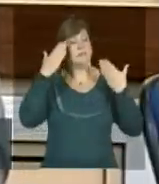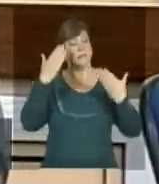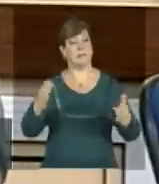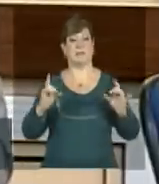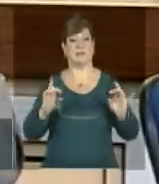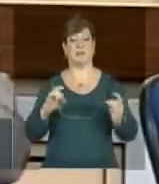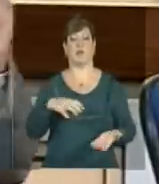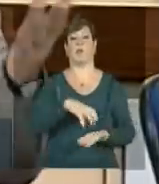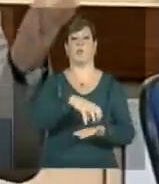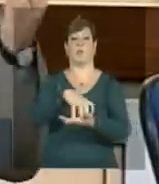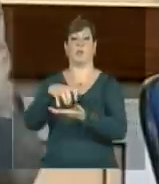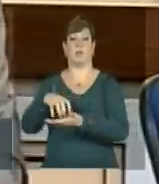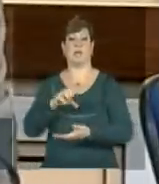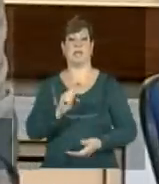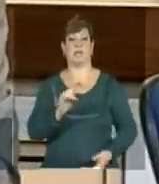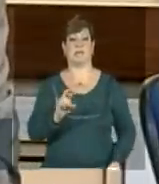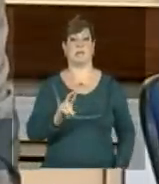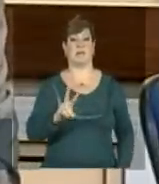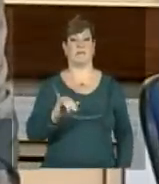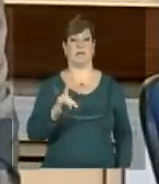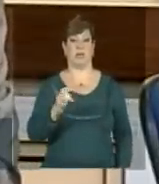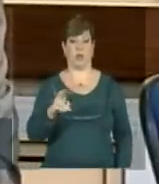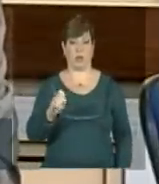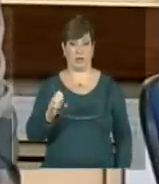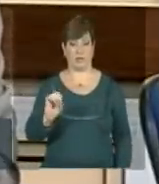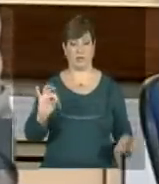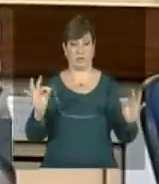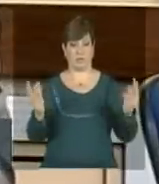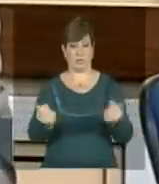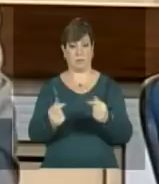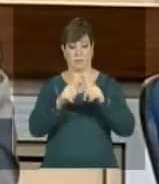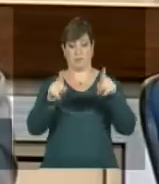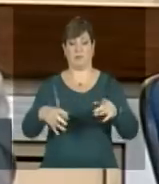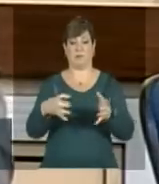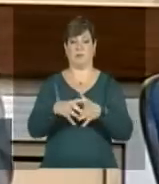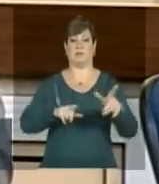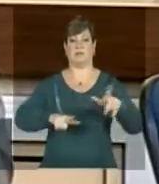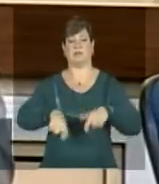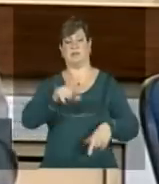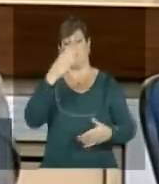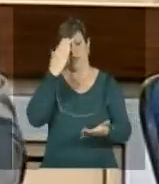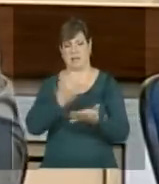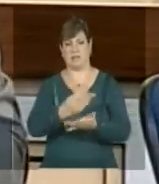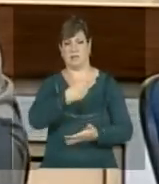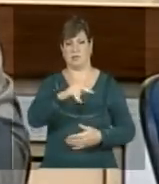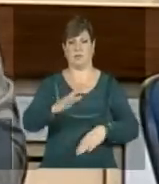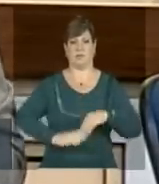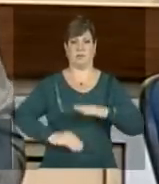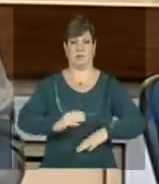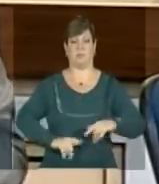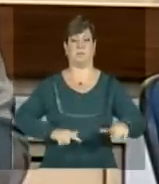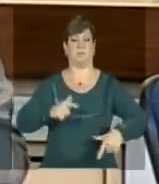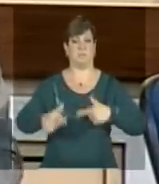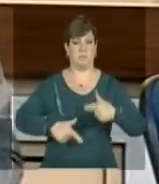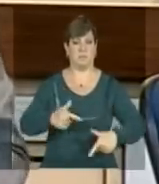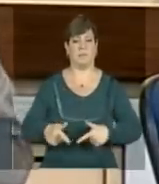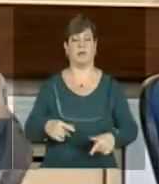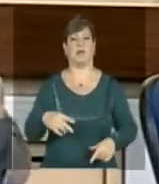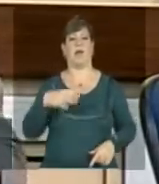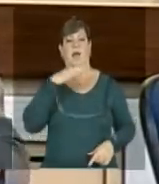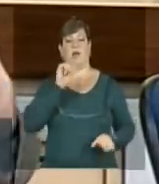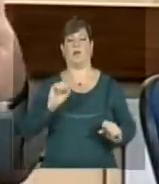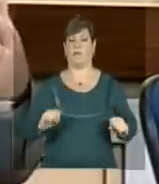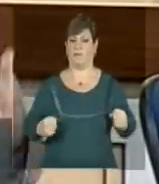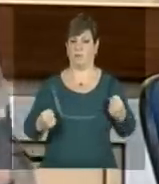às equipes de servidores, os que acreditaram em suas iniciativas, acharam que valia a pena o esforço